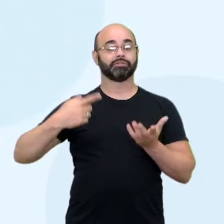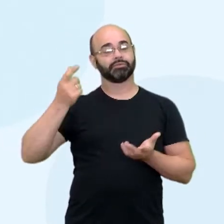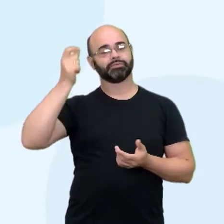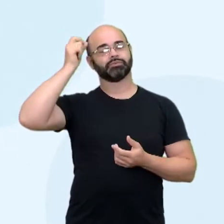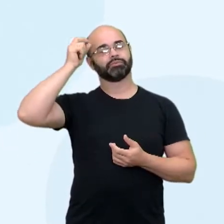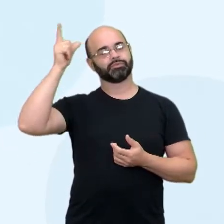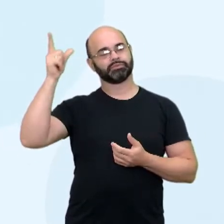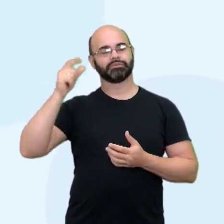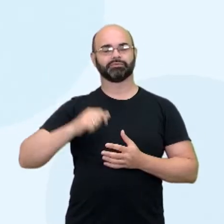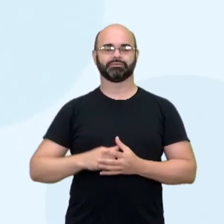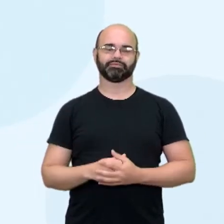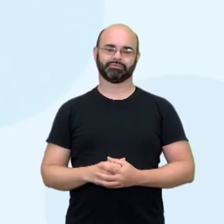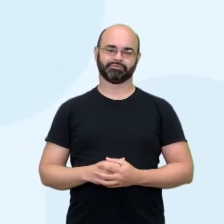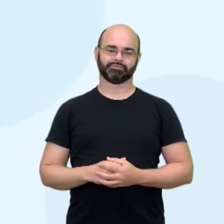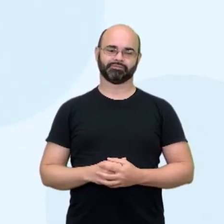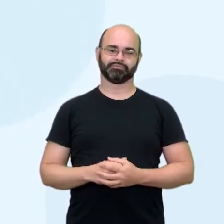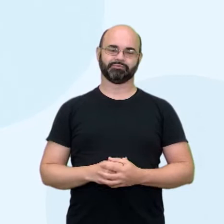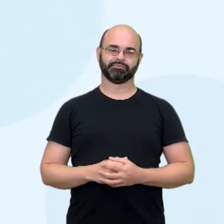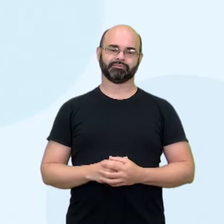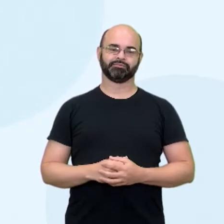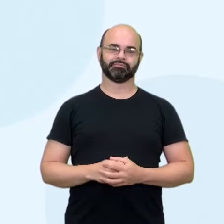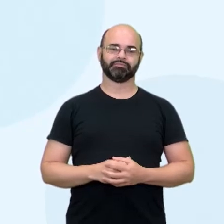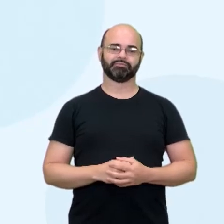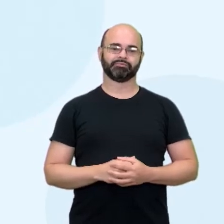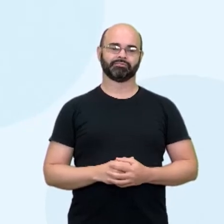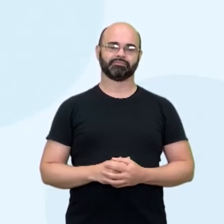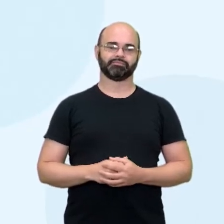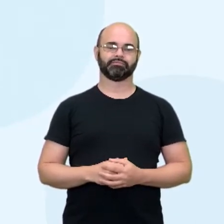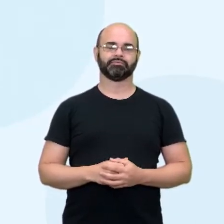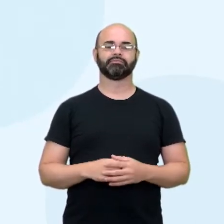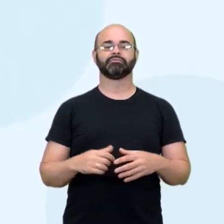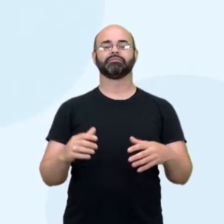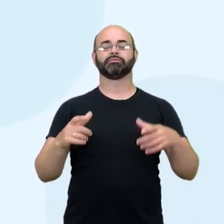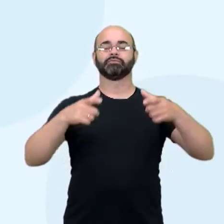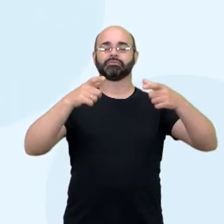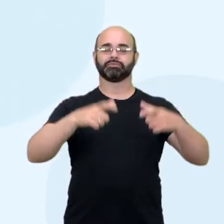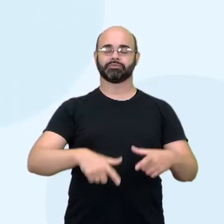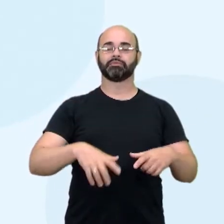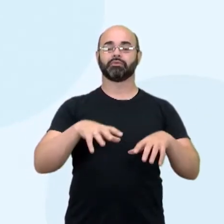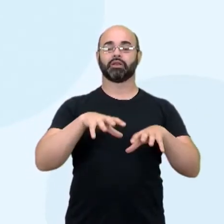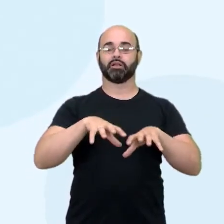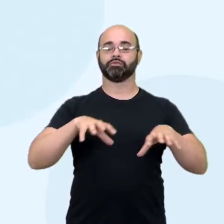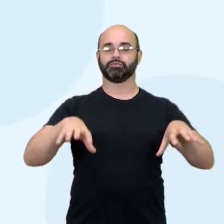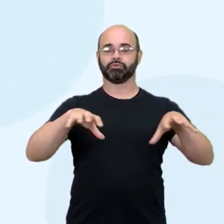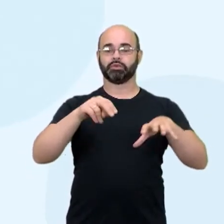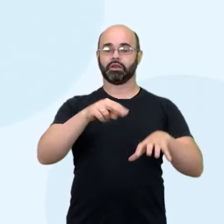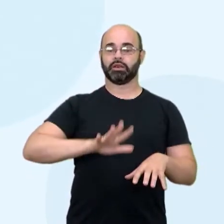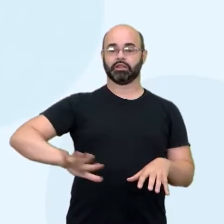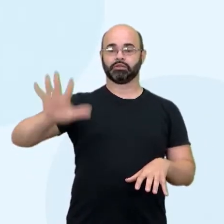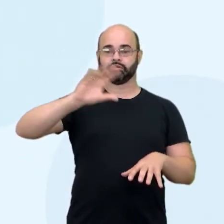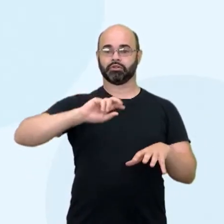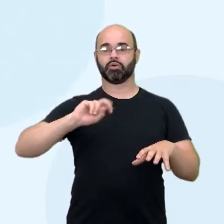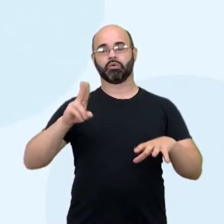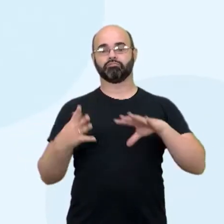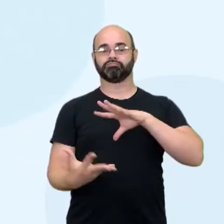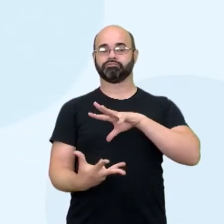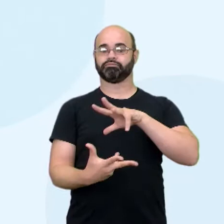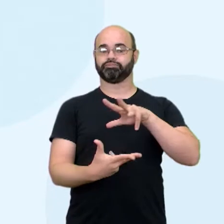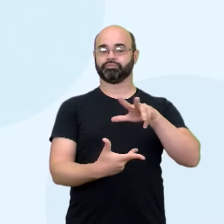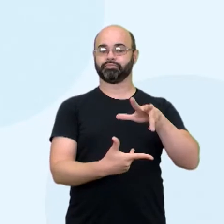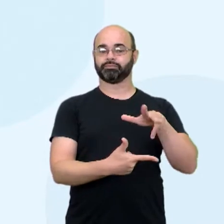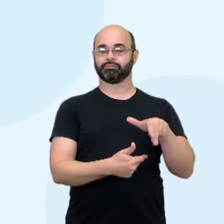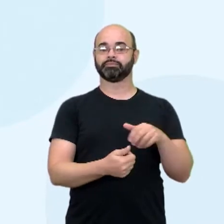ou cultural em âmbitos local Regional nacional ou global e considerando também